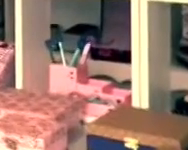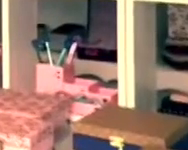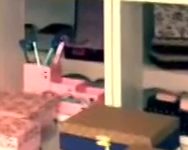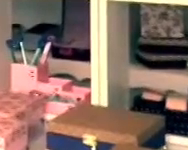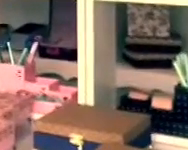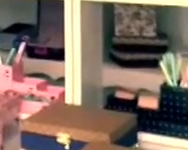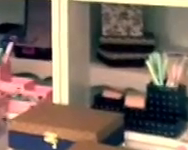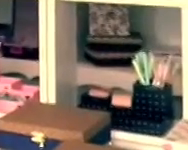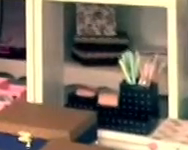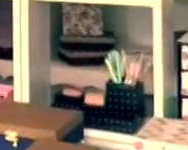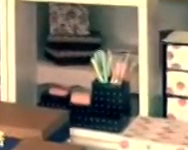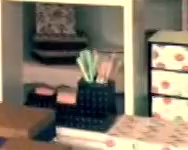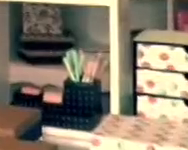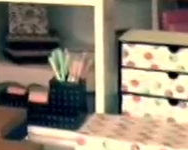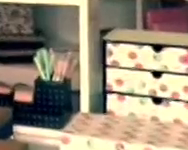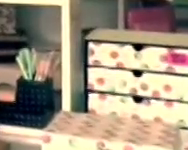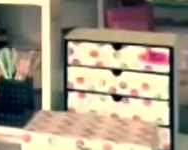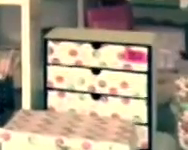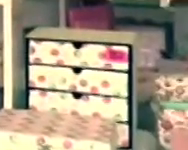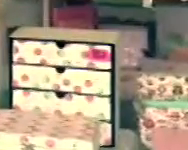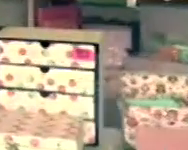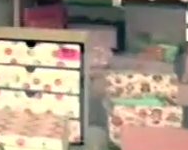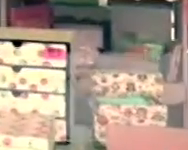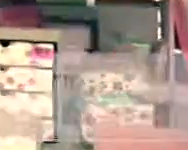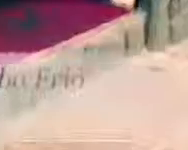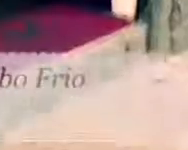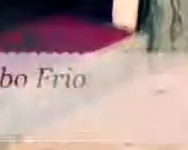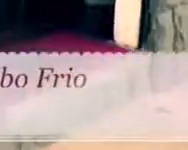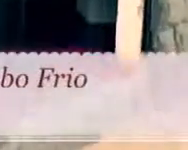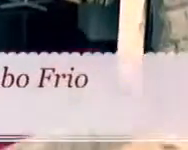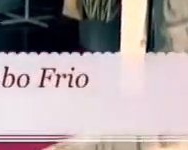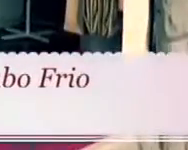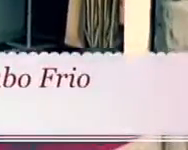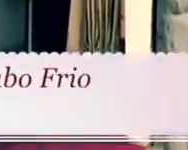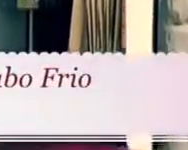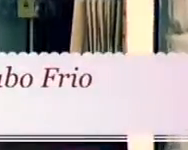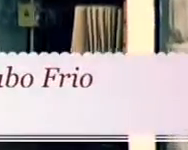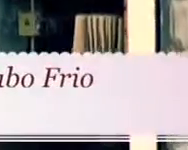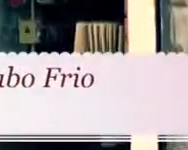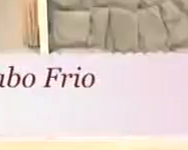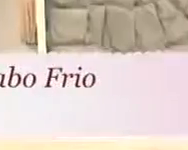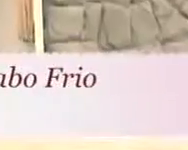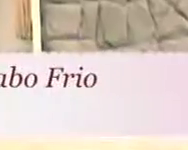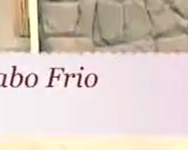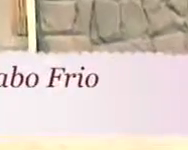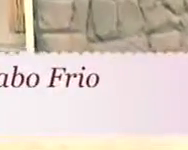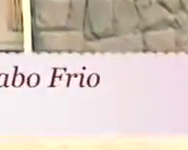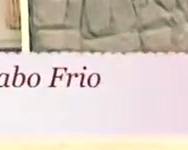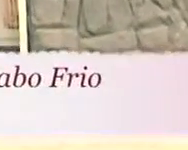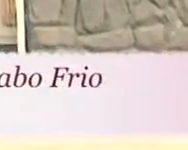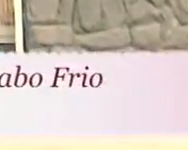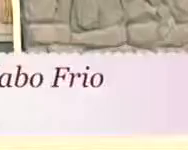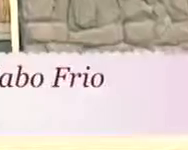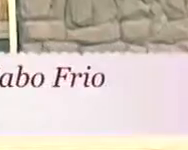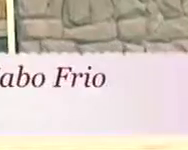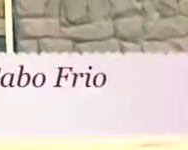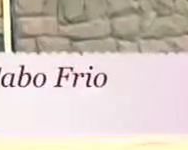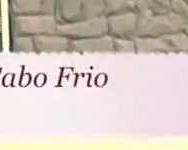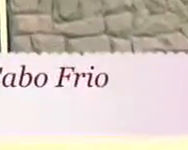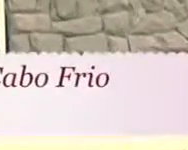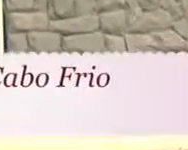conhecer. Pensou em presentear? Vem para Dual Presentes. Rua José Bonifácio, 410, Centro de Cabo Frio.